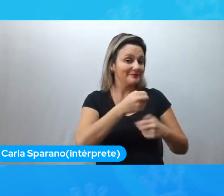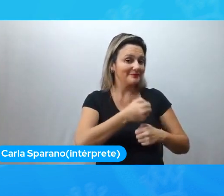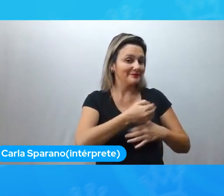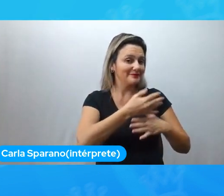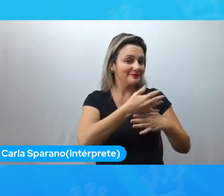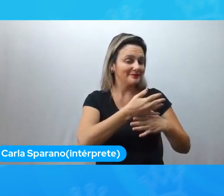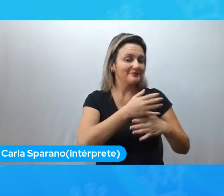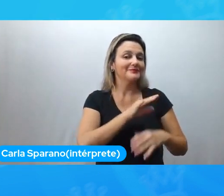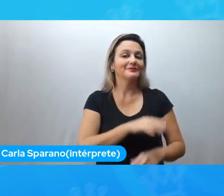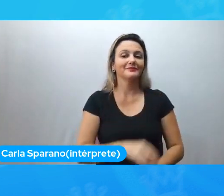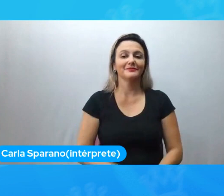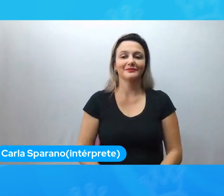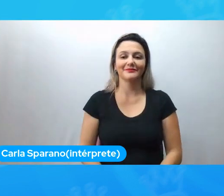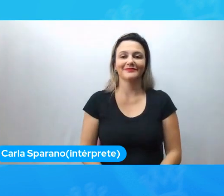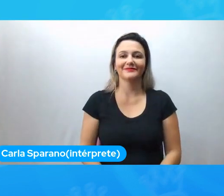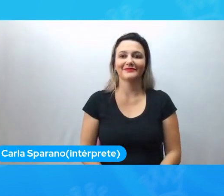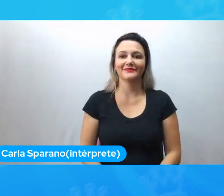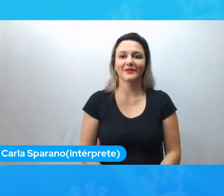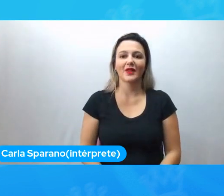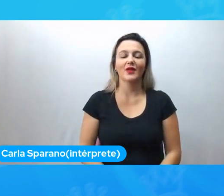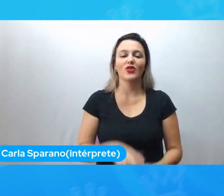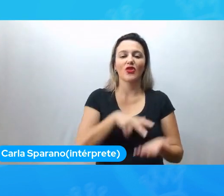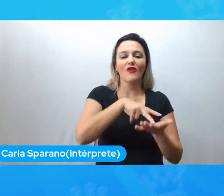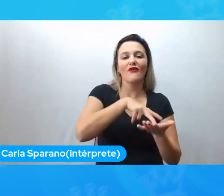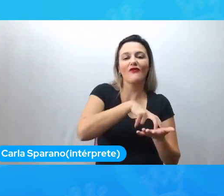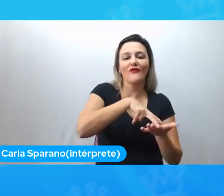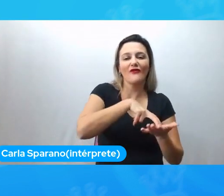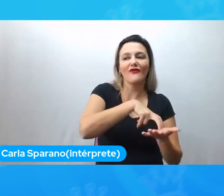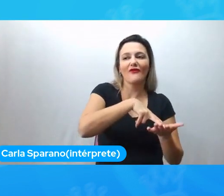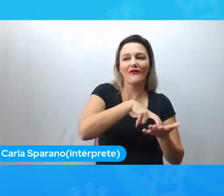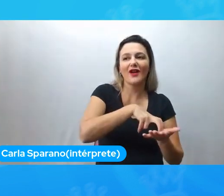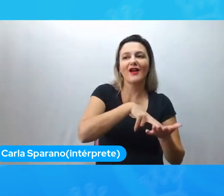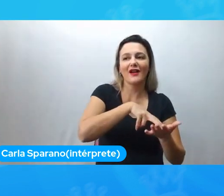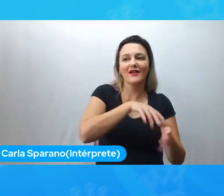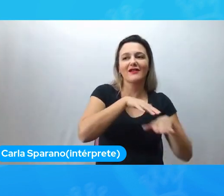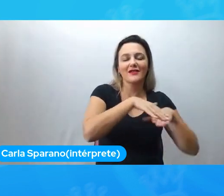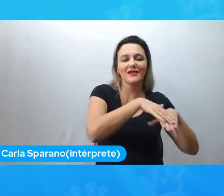é do Funk ao Punk com Python.